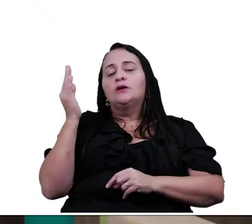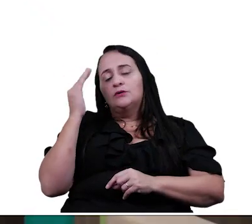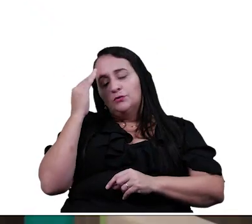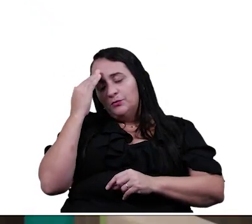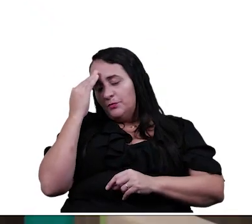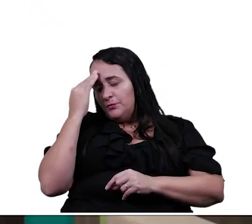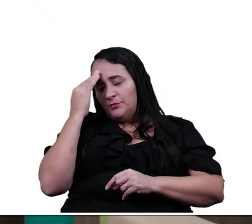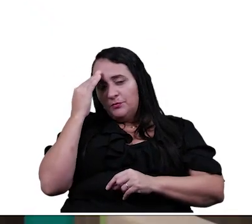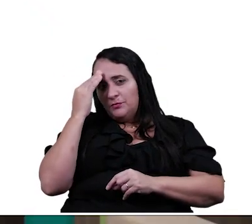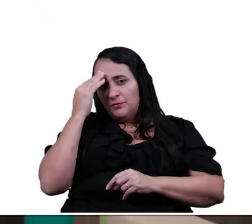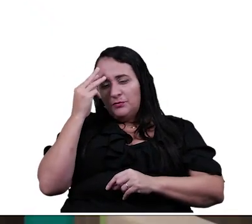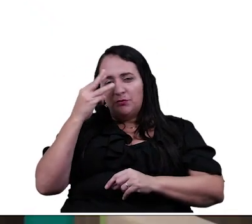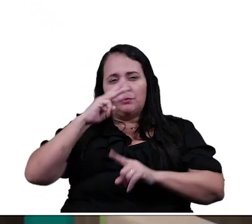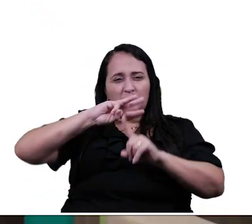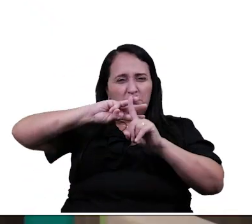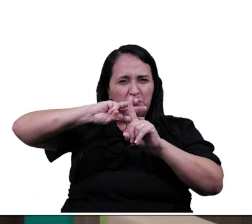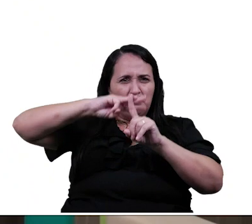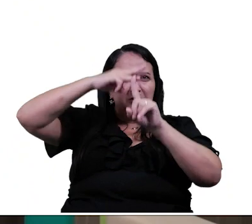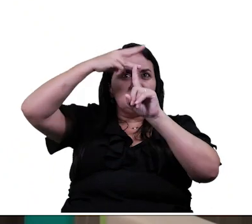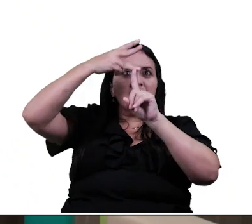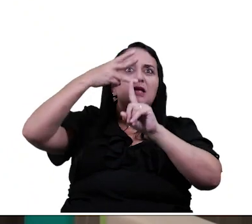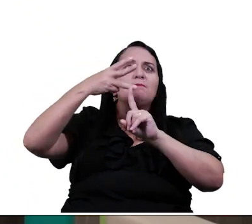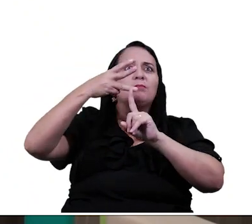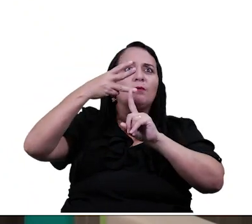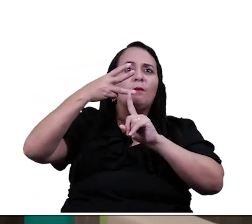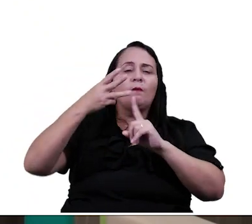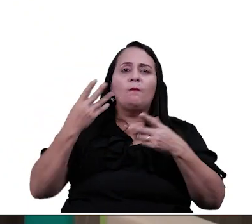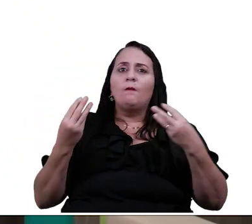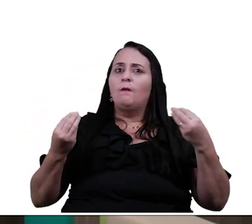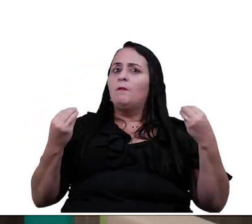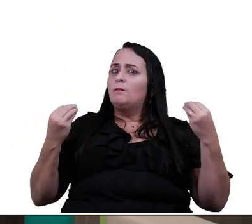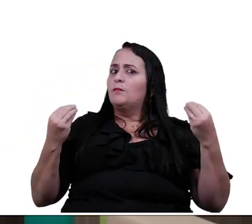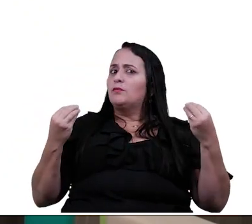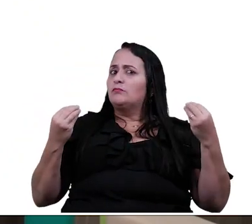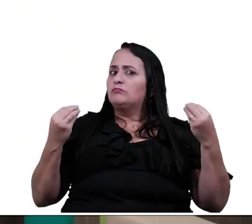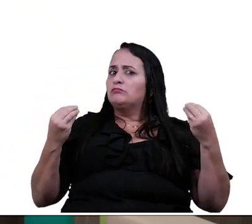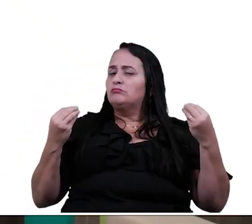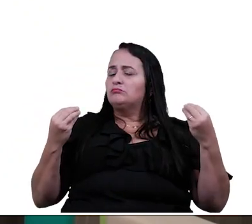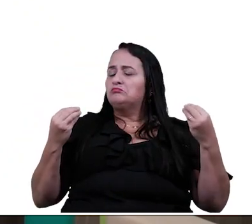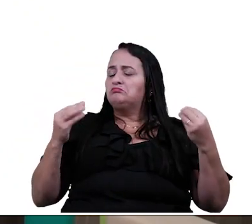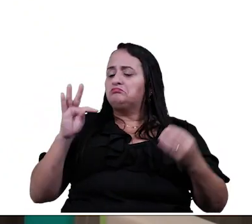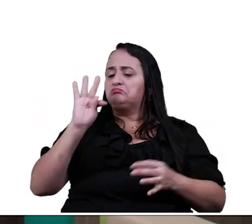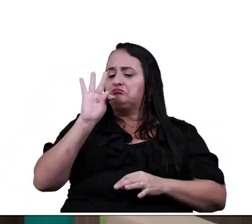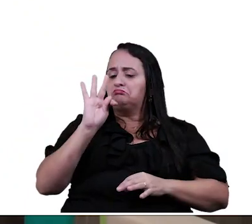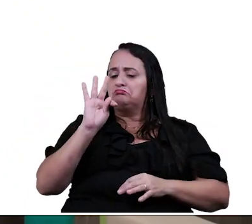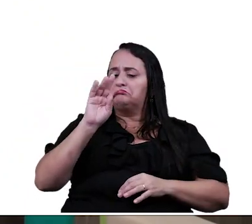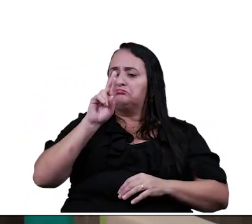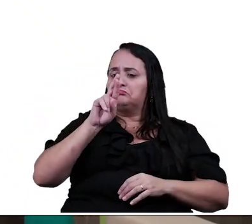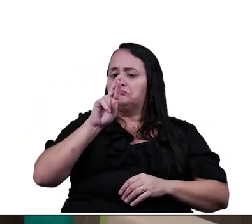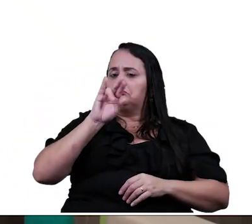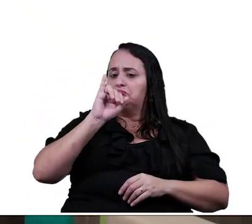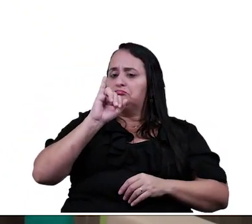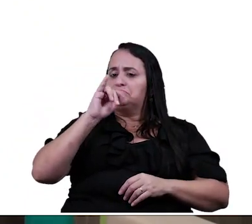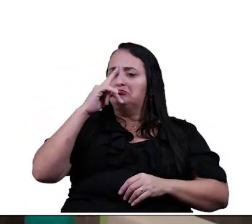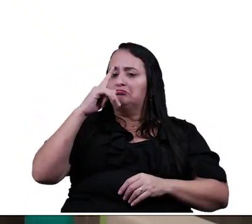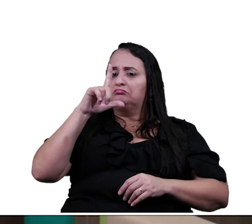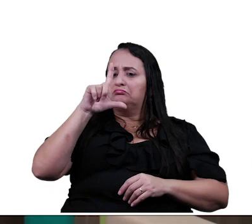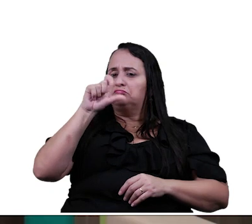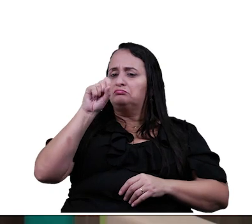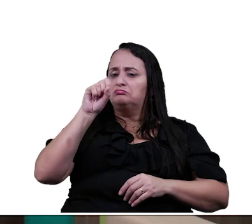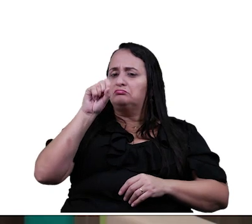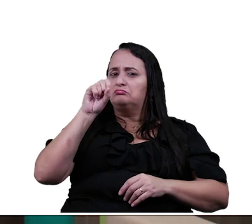Nessa situação 3, vamos pensar um pouquinho o que é triplo, né? É a chave da